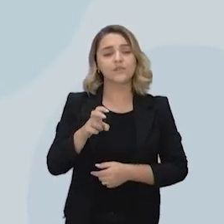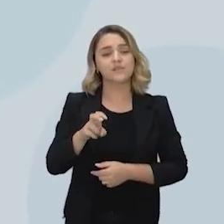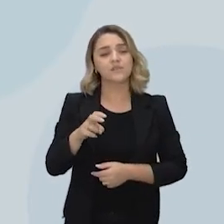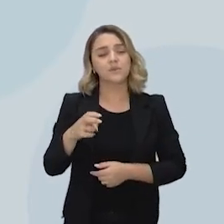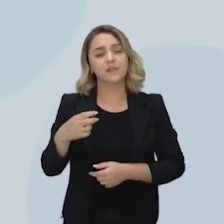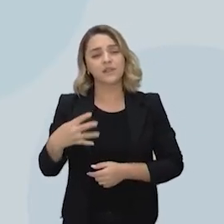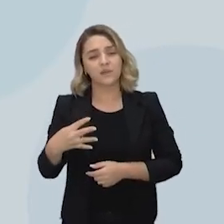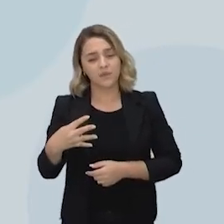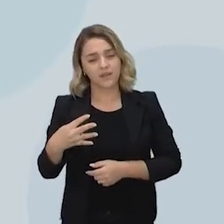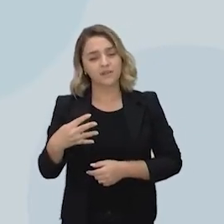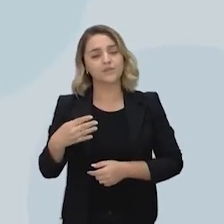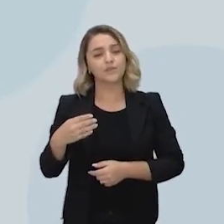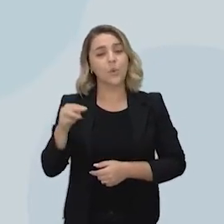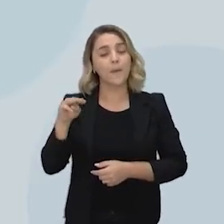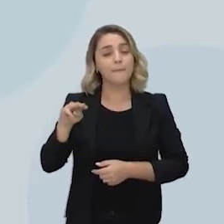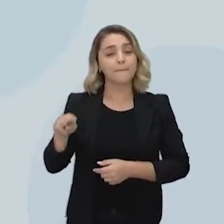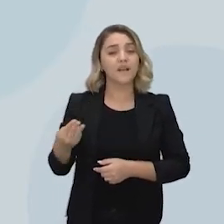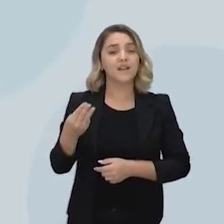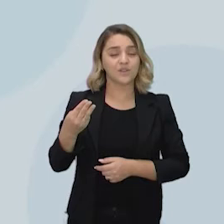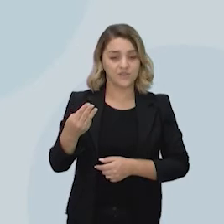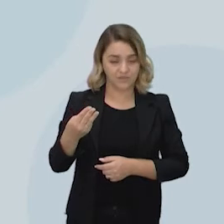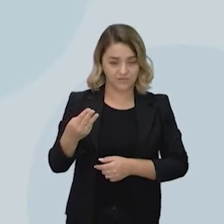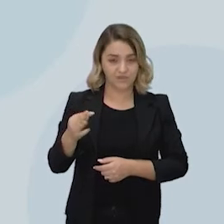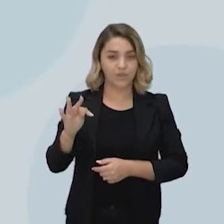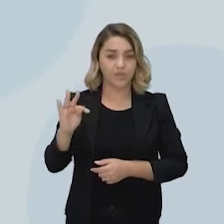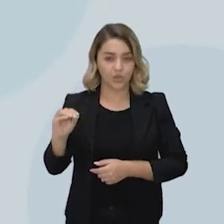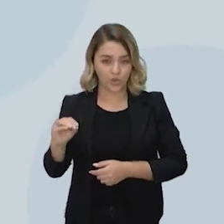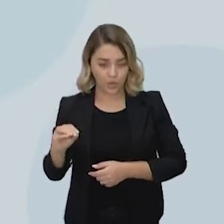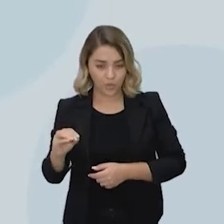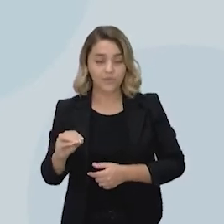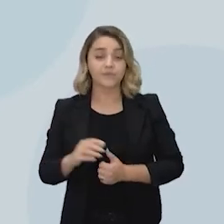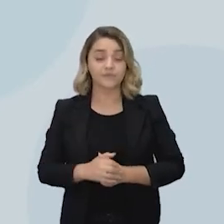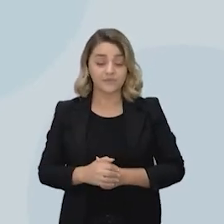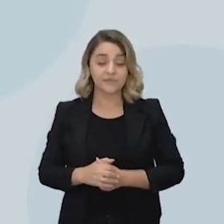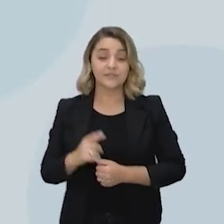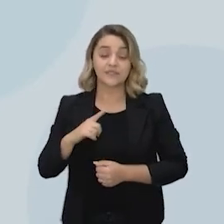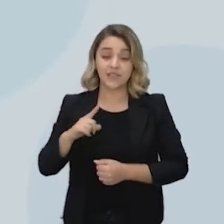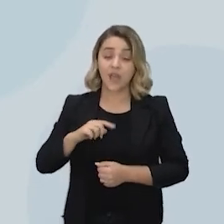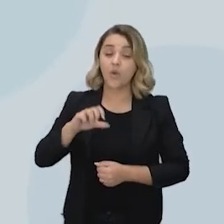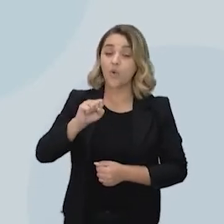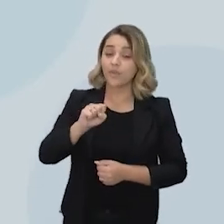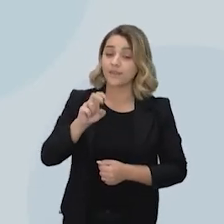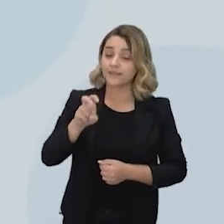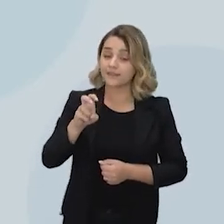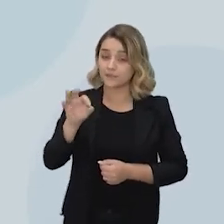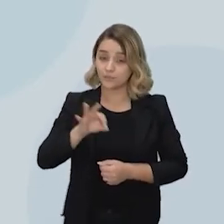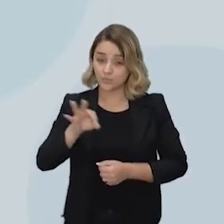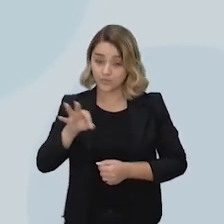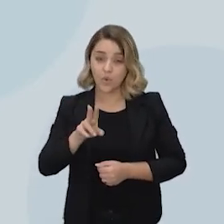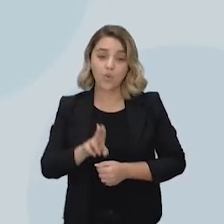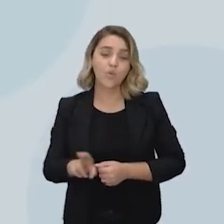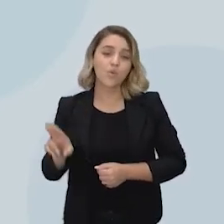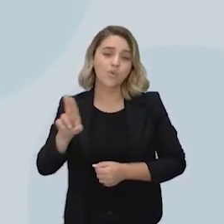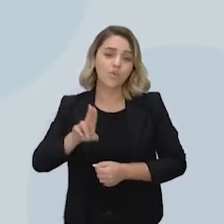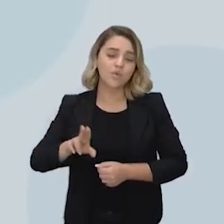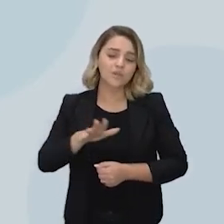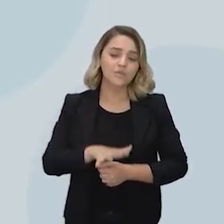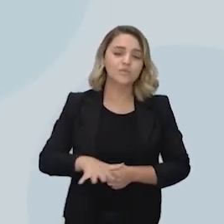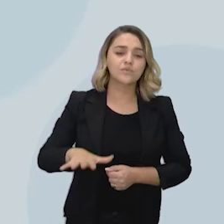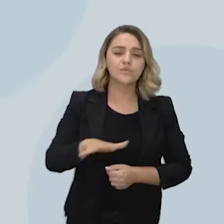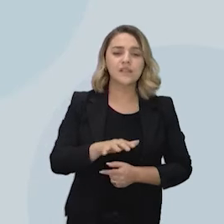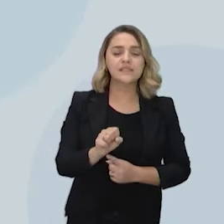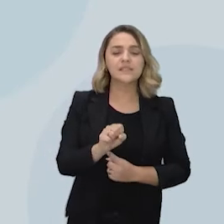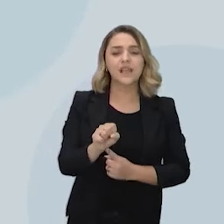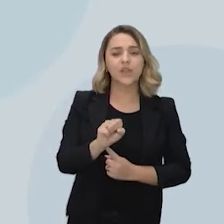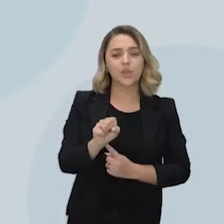5,54 milhões de toneladas, né? Dessa parte, 85% foi utilizado aí, né, pelo setor industrial, por isso que eu falei que